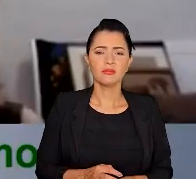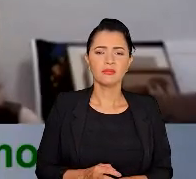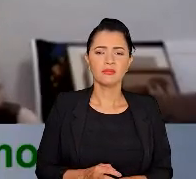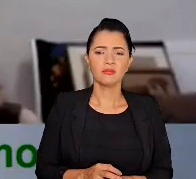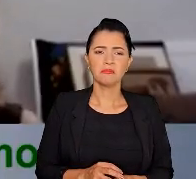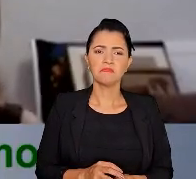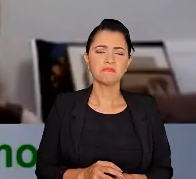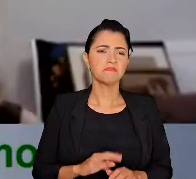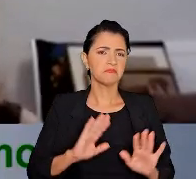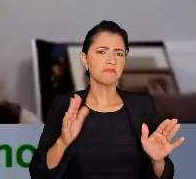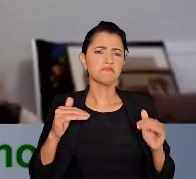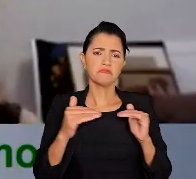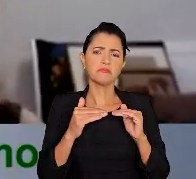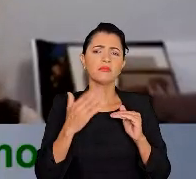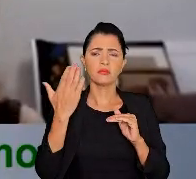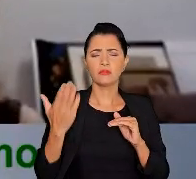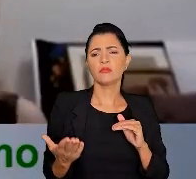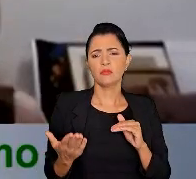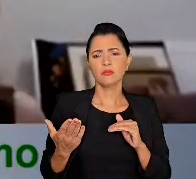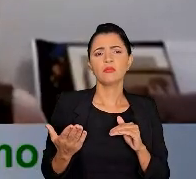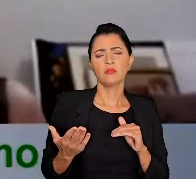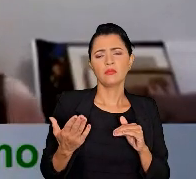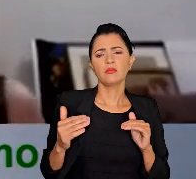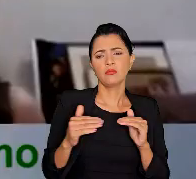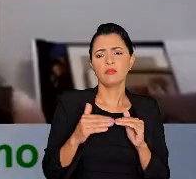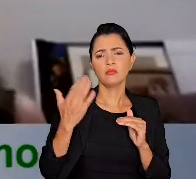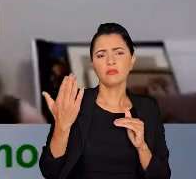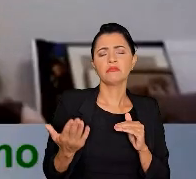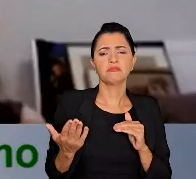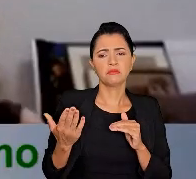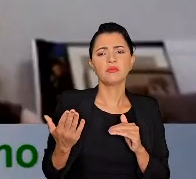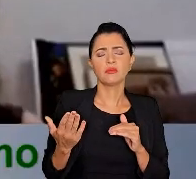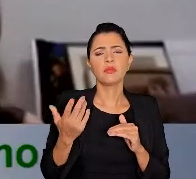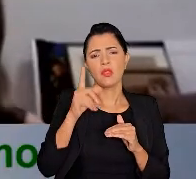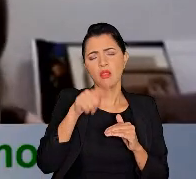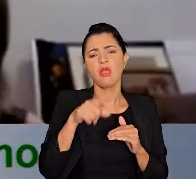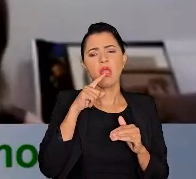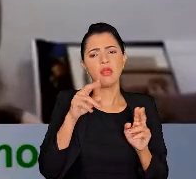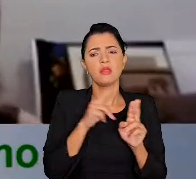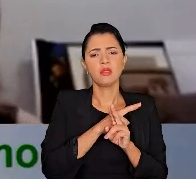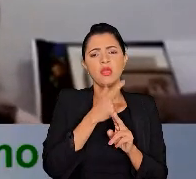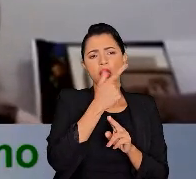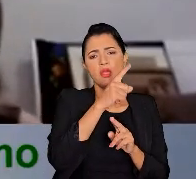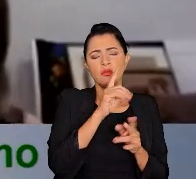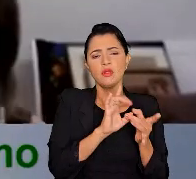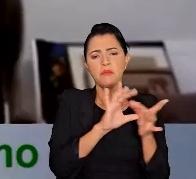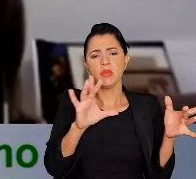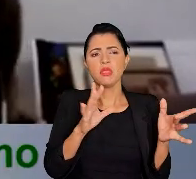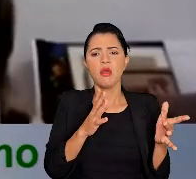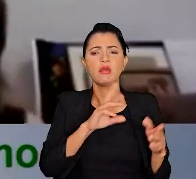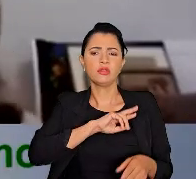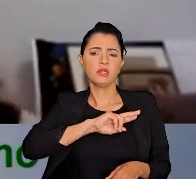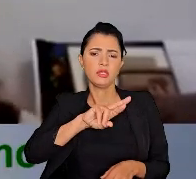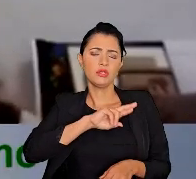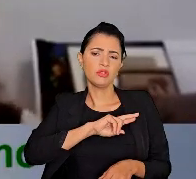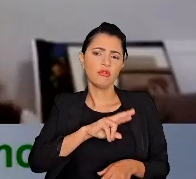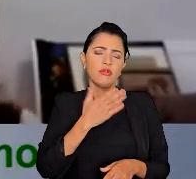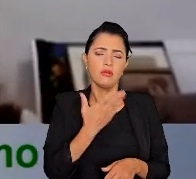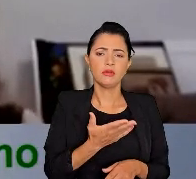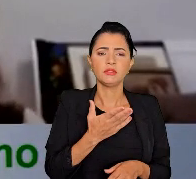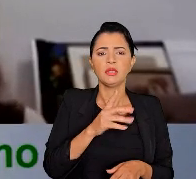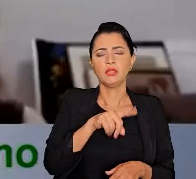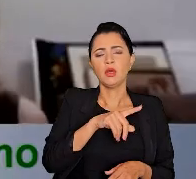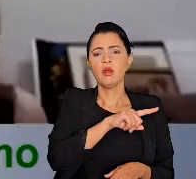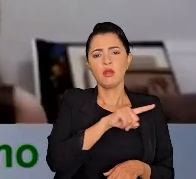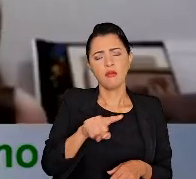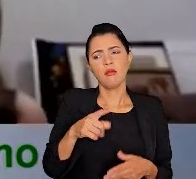Não, eu concordo com o doutor Fernando, é mais relacionado com a questão da liberdade religiosa, né? Quer dizer, aqueles